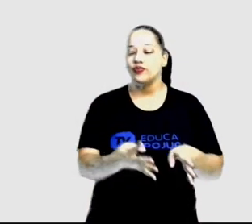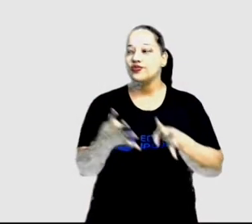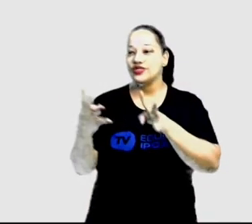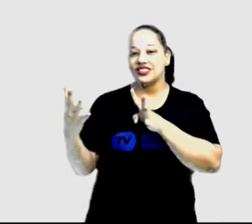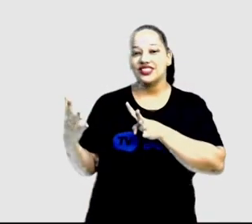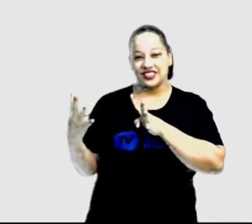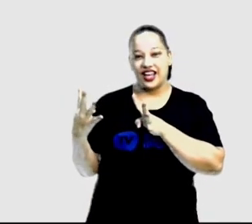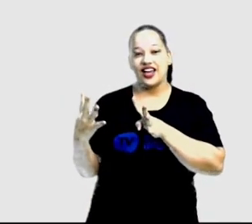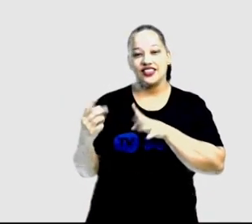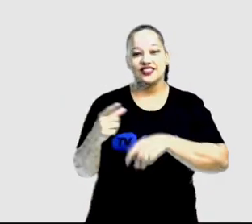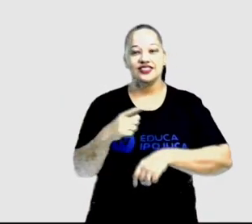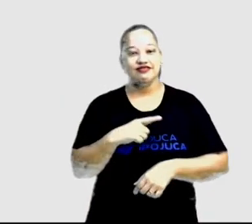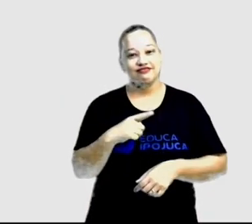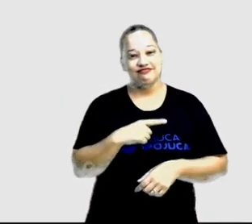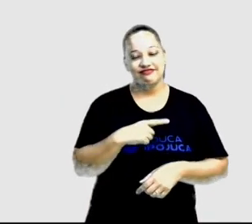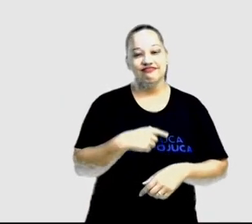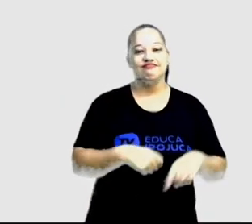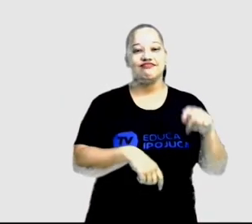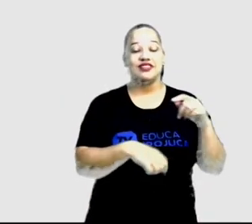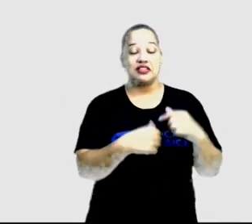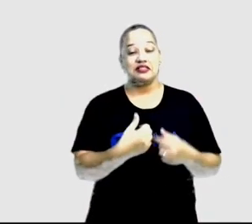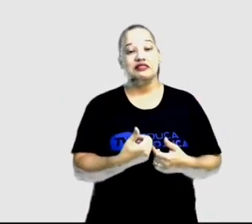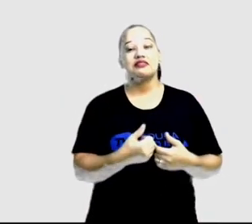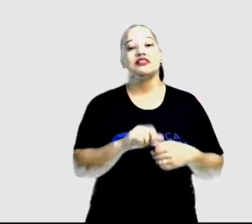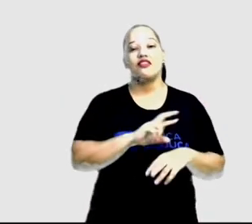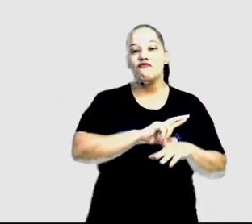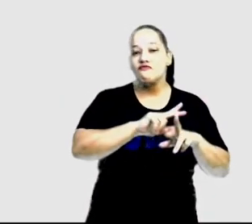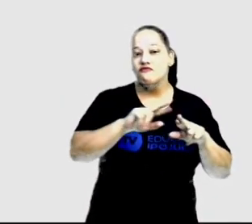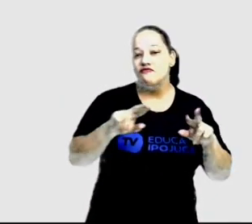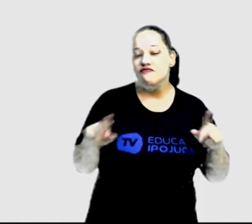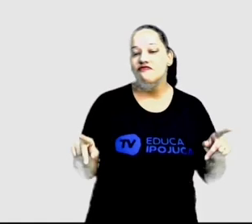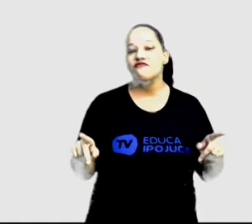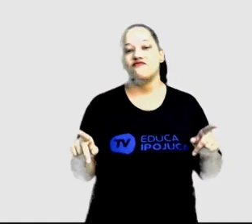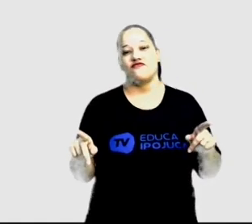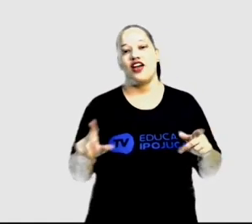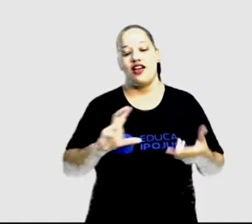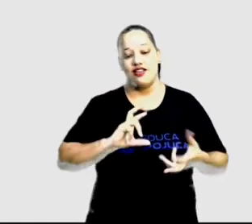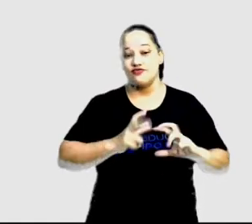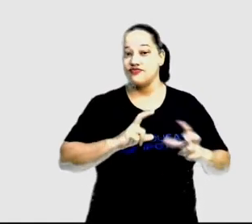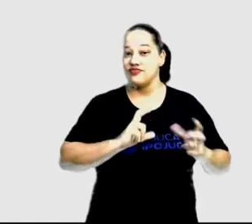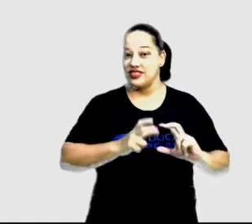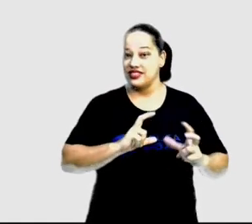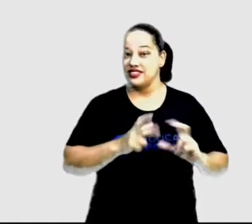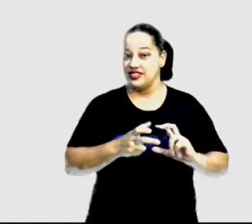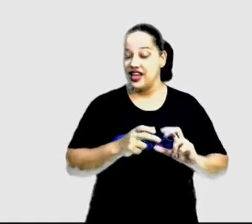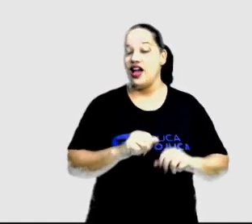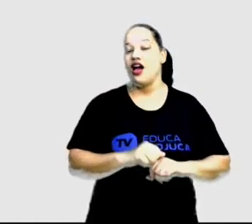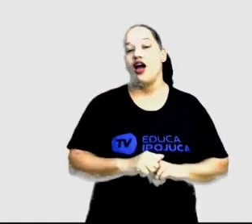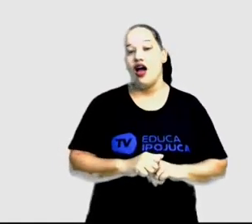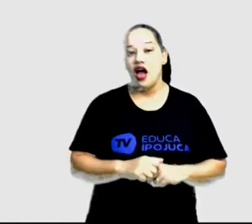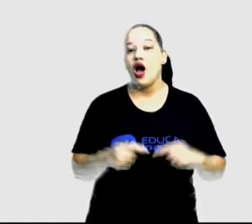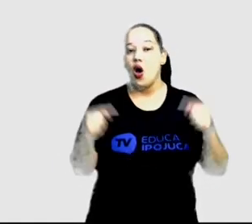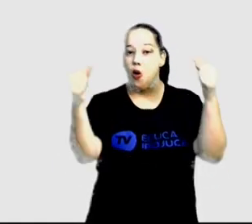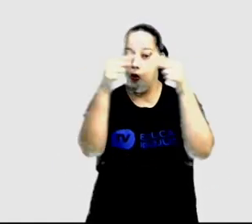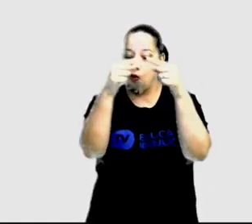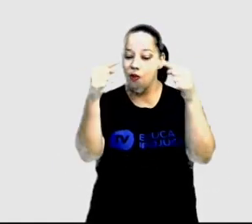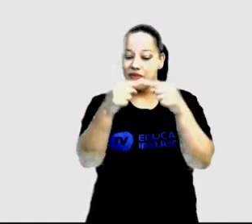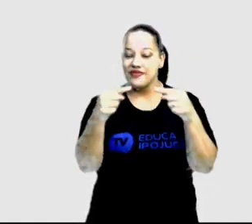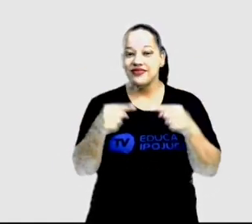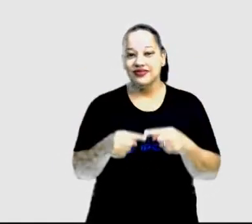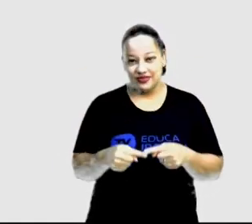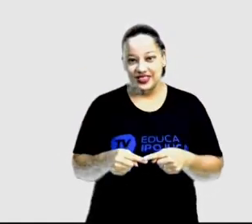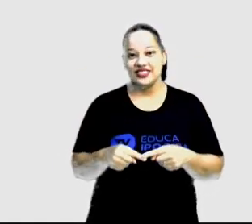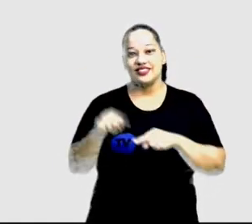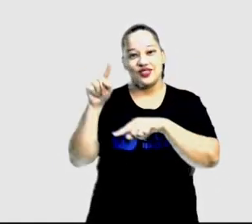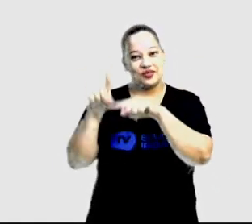Observem as formas geométricas não planas e relacione aos objetos.